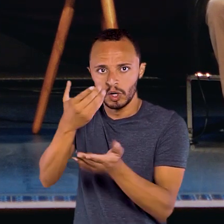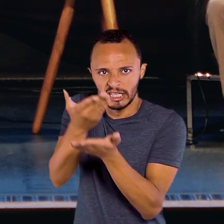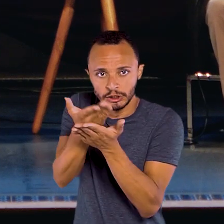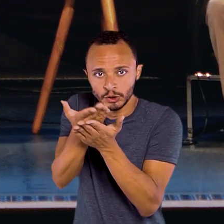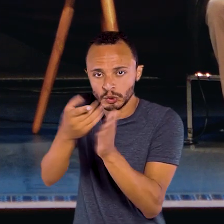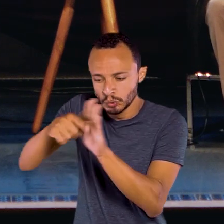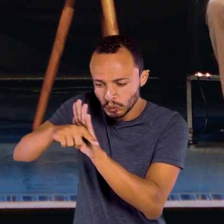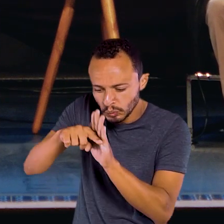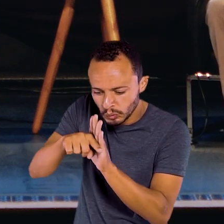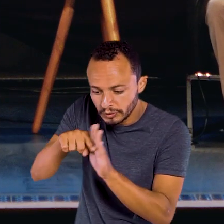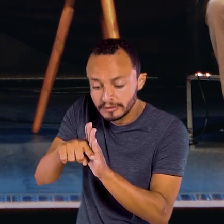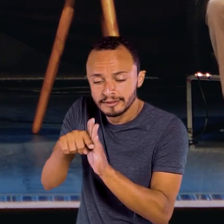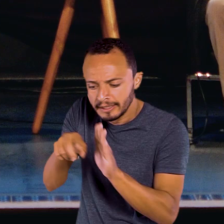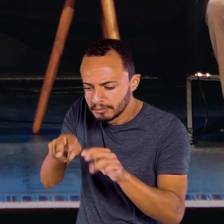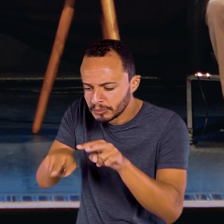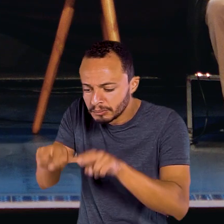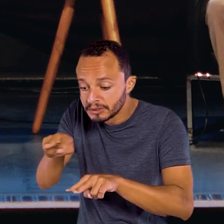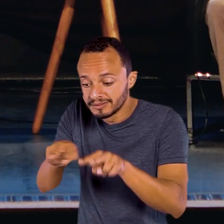né?